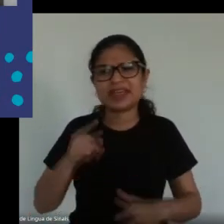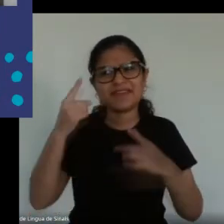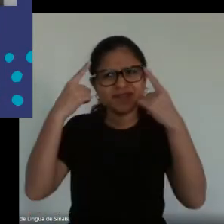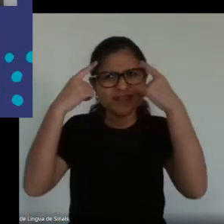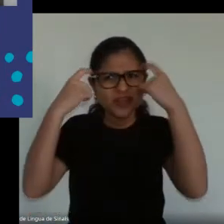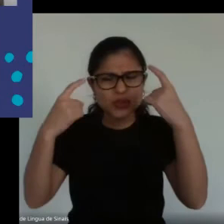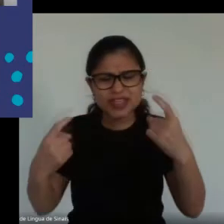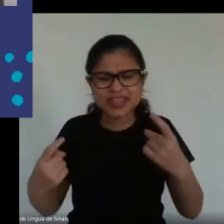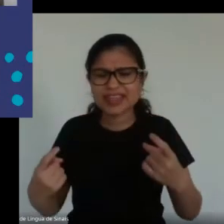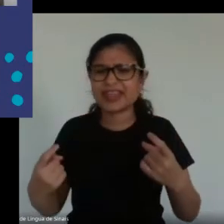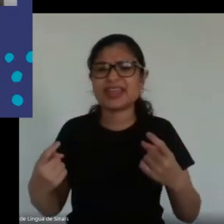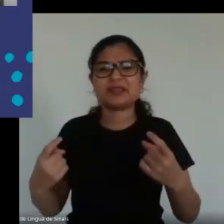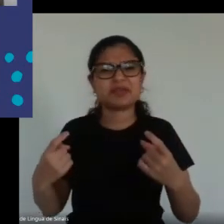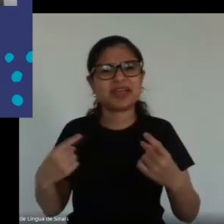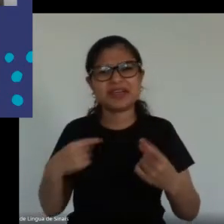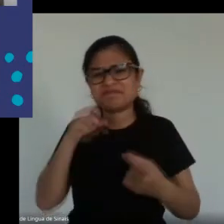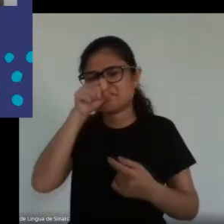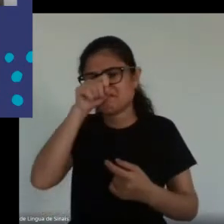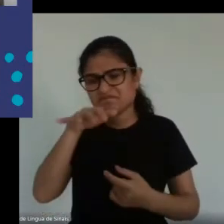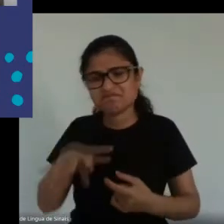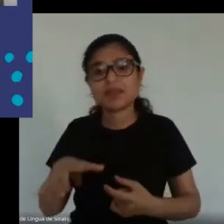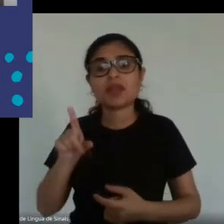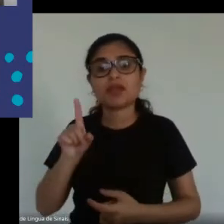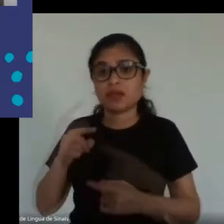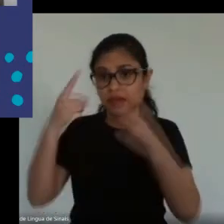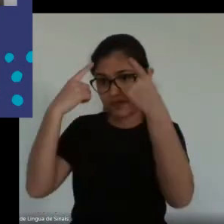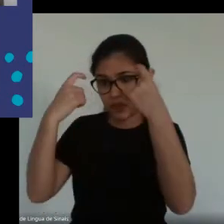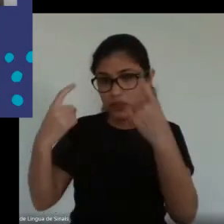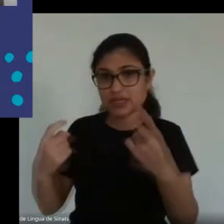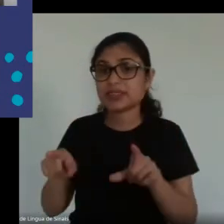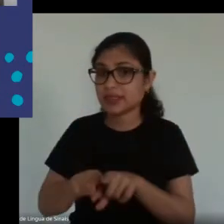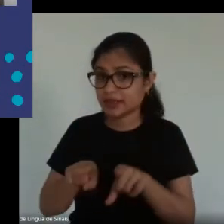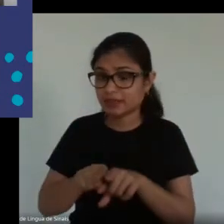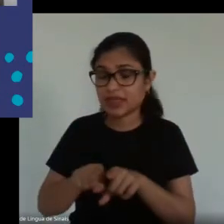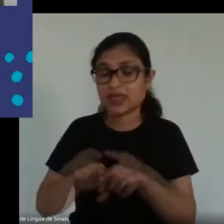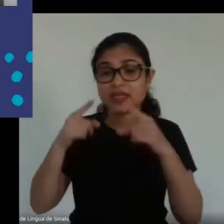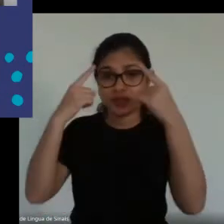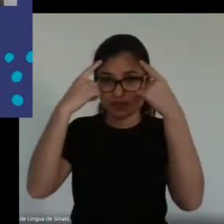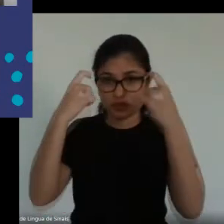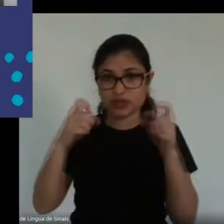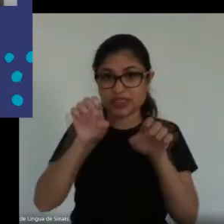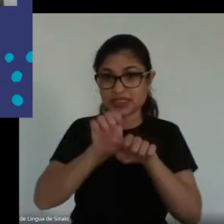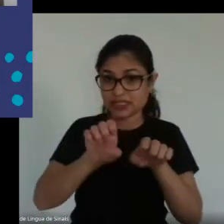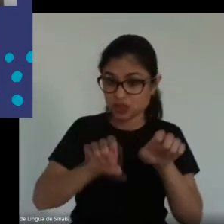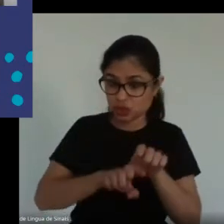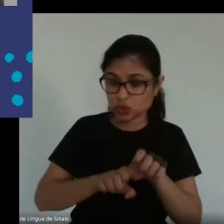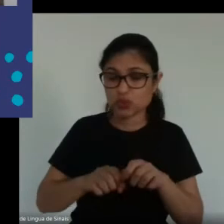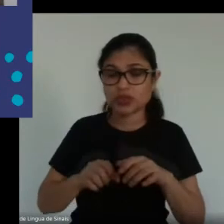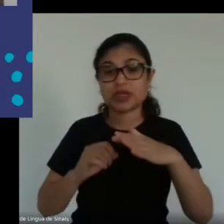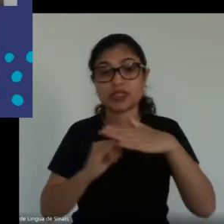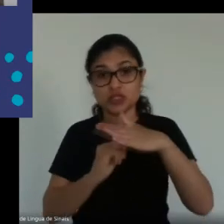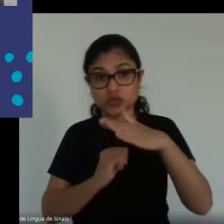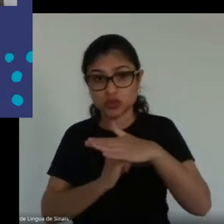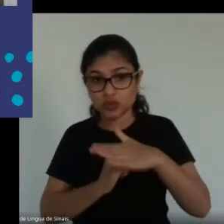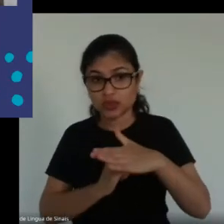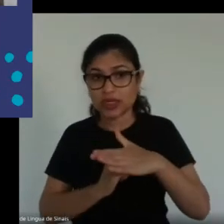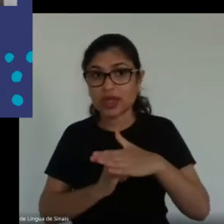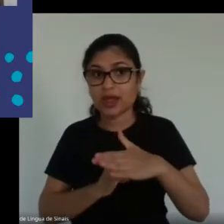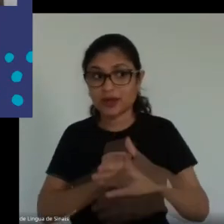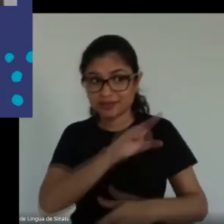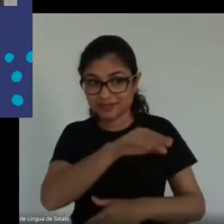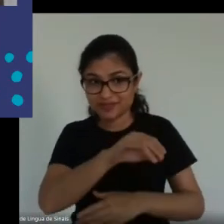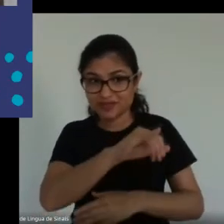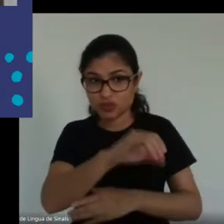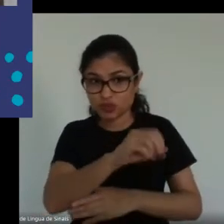é violento, é uma violência também. E é uma violência que é uma violência estrutural, institucional, viu,